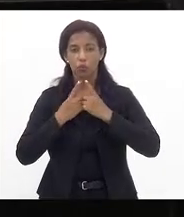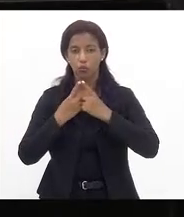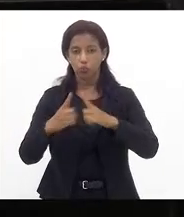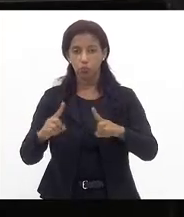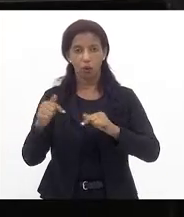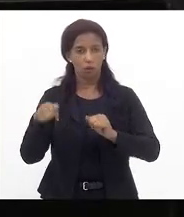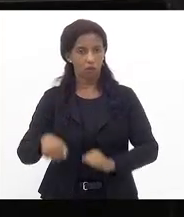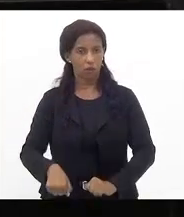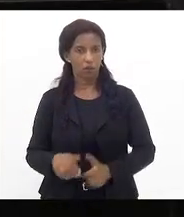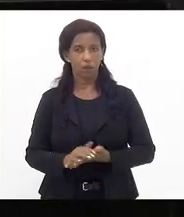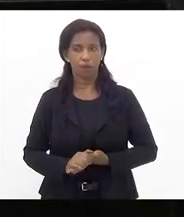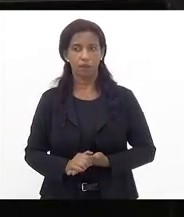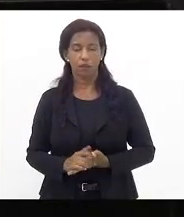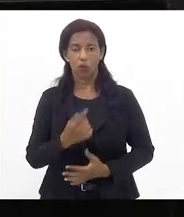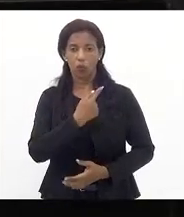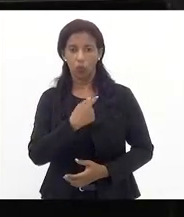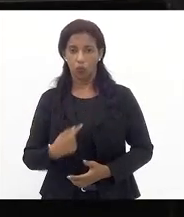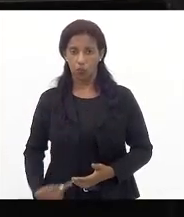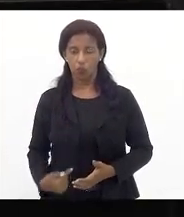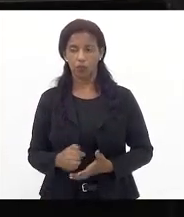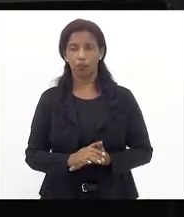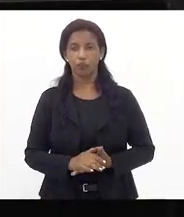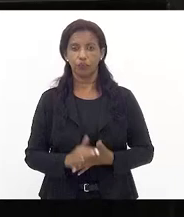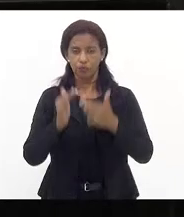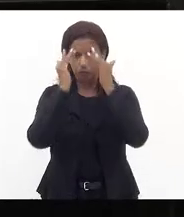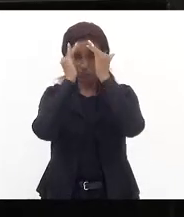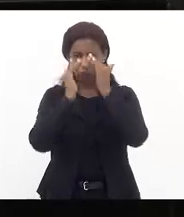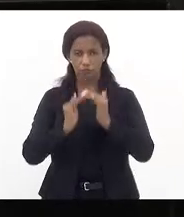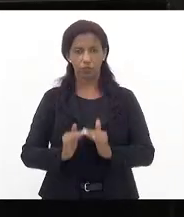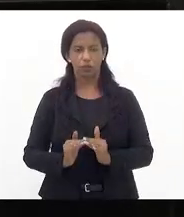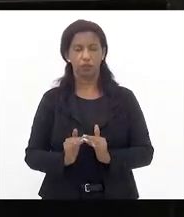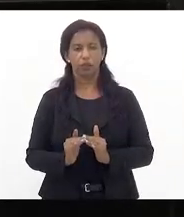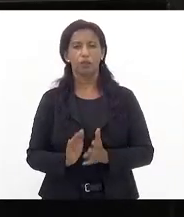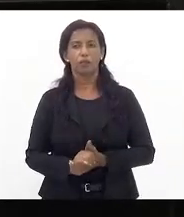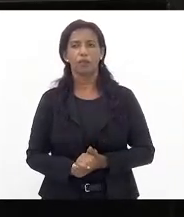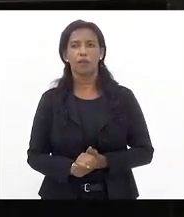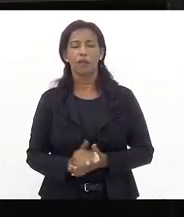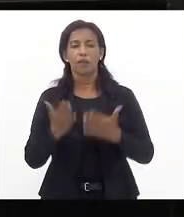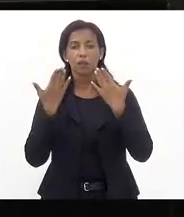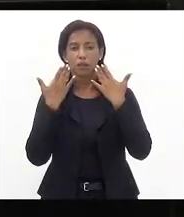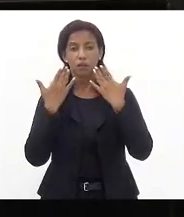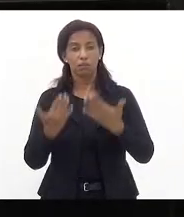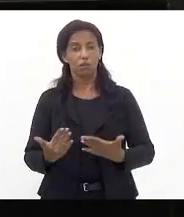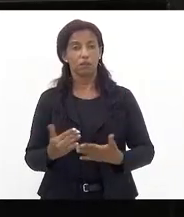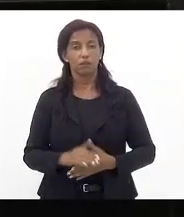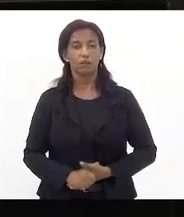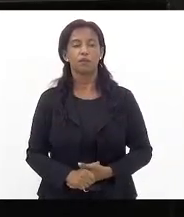aqui, o governo, com respeito e deferência,